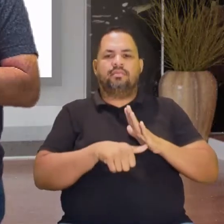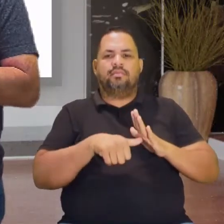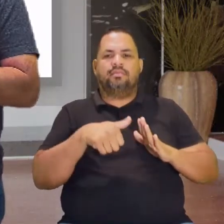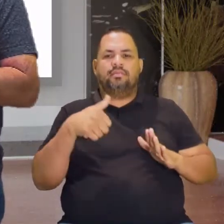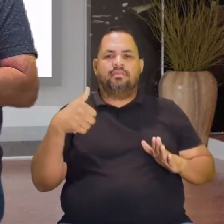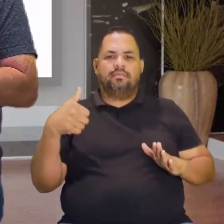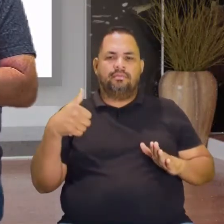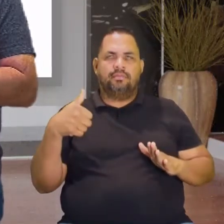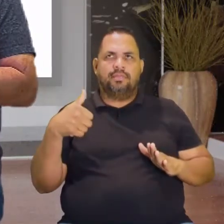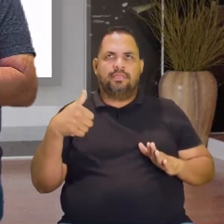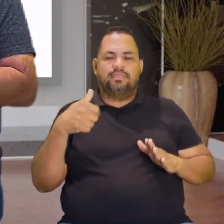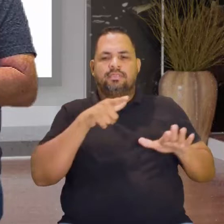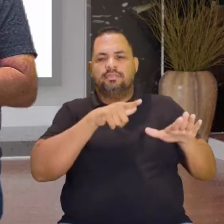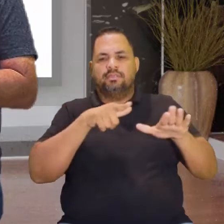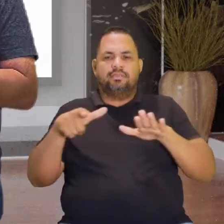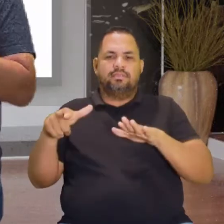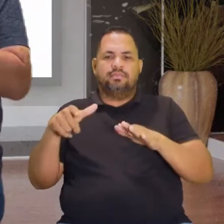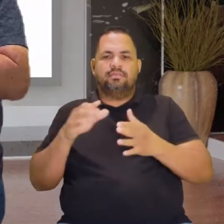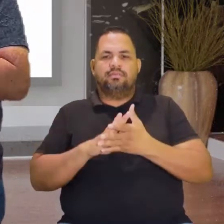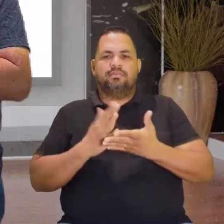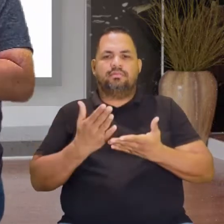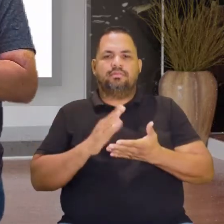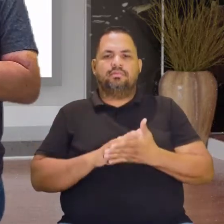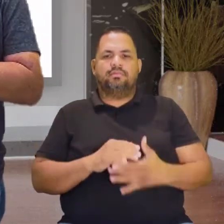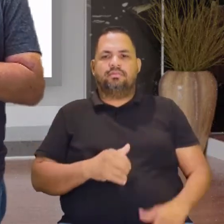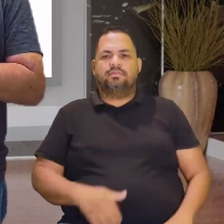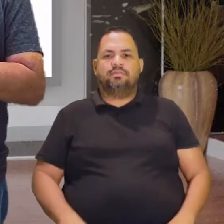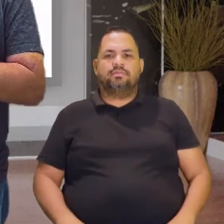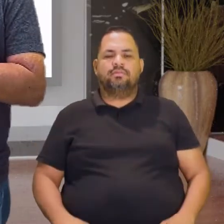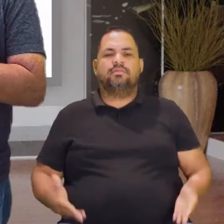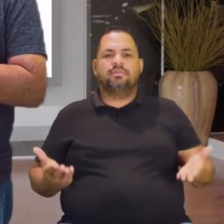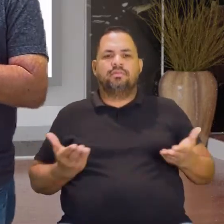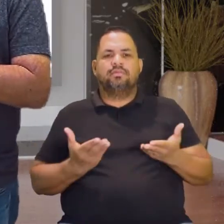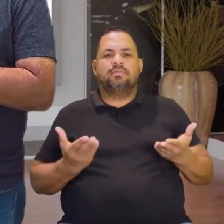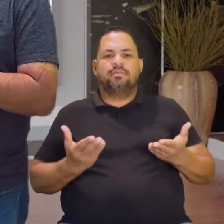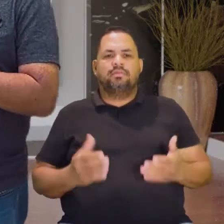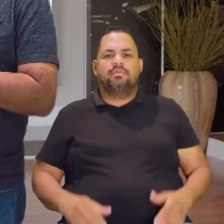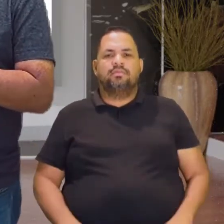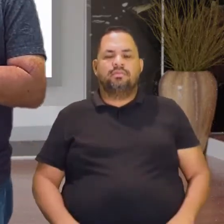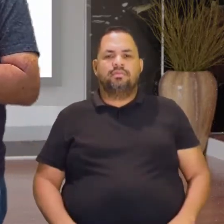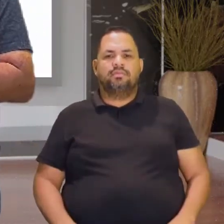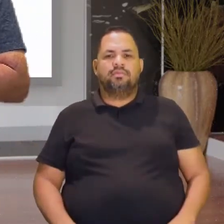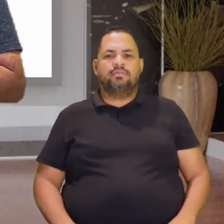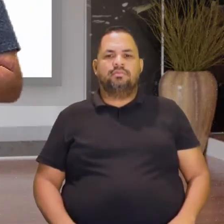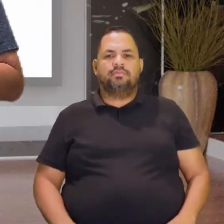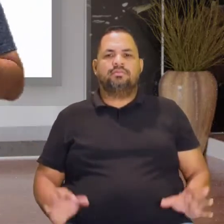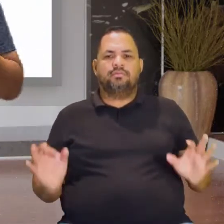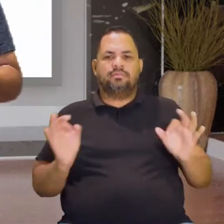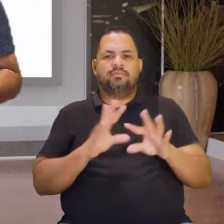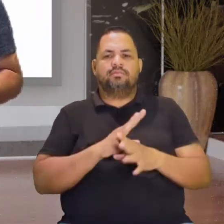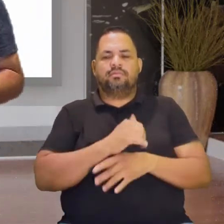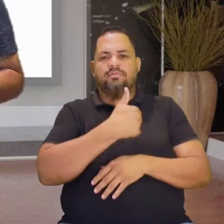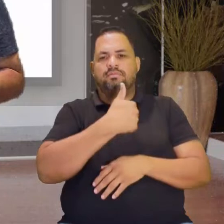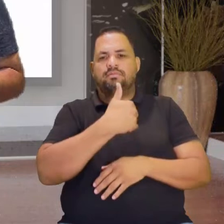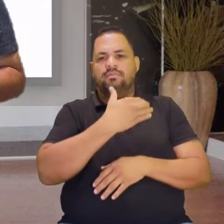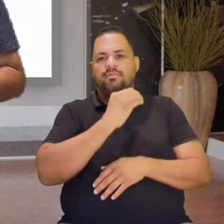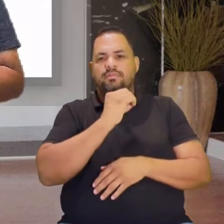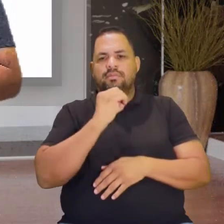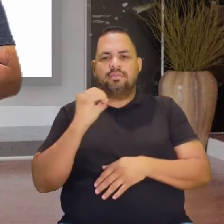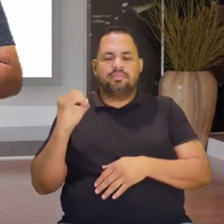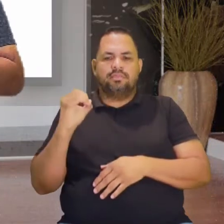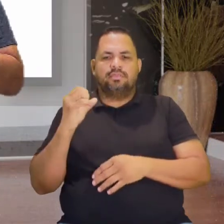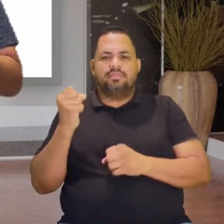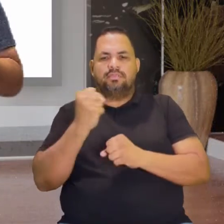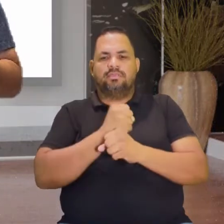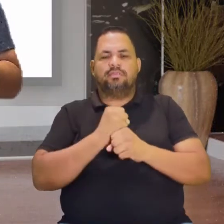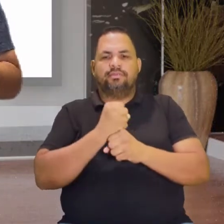em 1922. Então, exatamente, agora completamos, né, o centenário. E aí